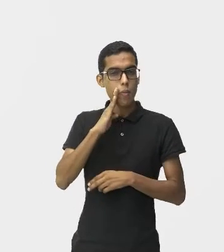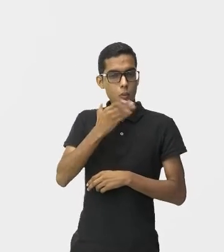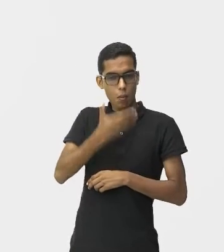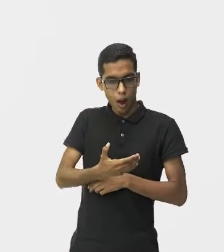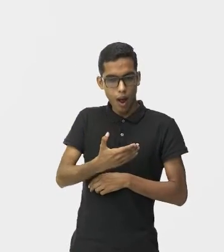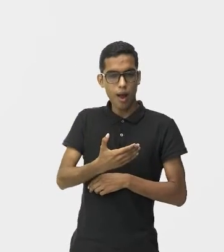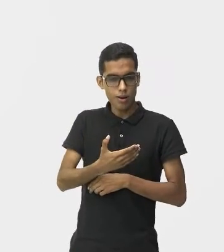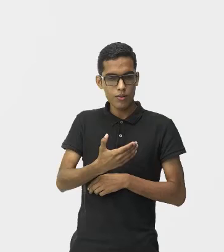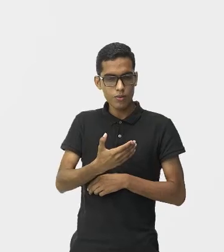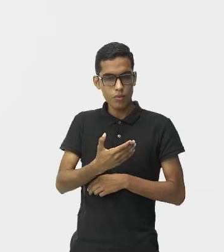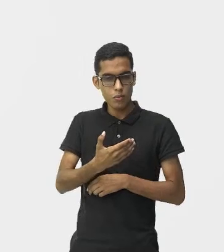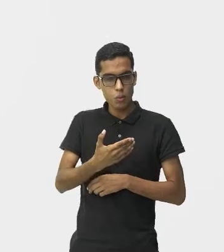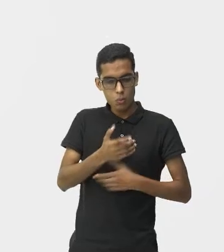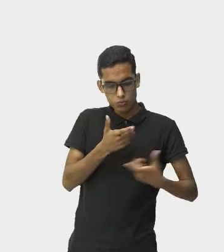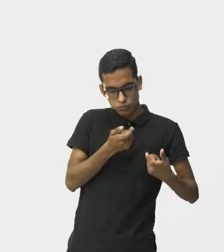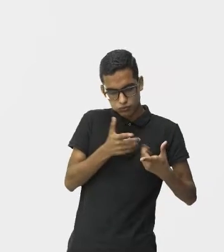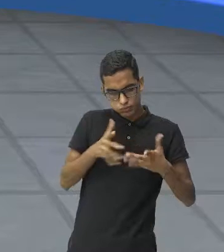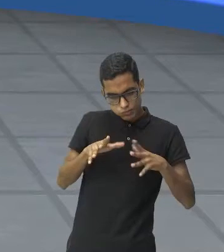Romano.